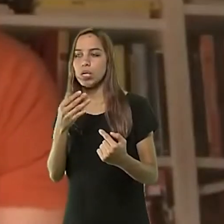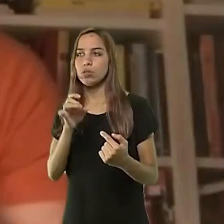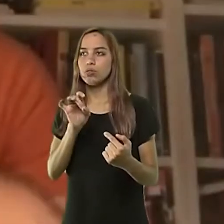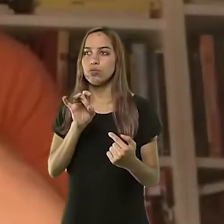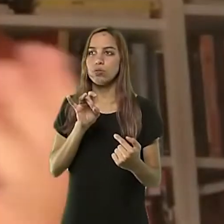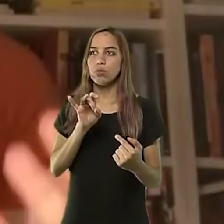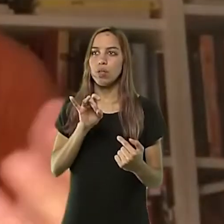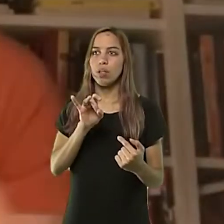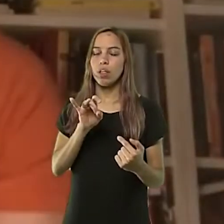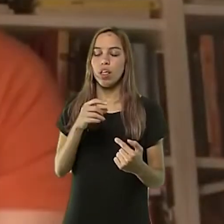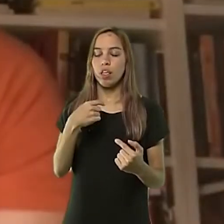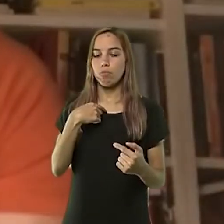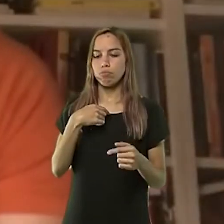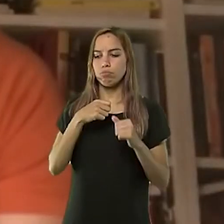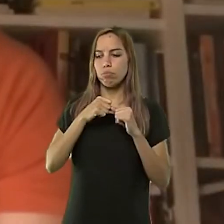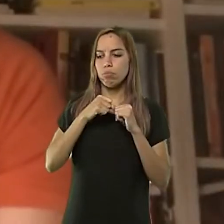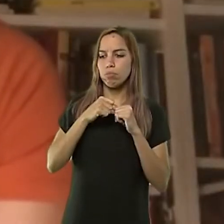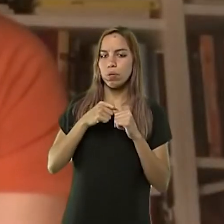pouco. Nós temos